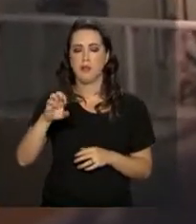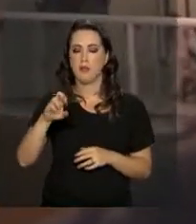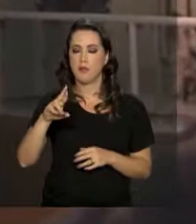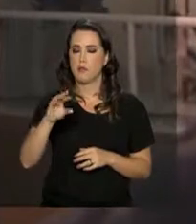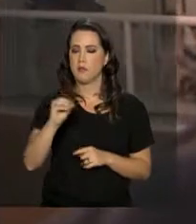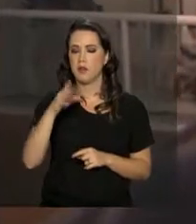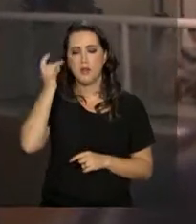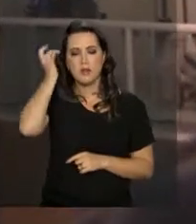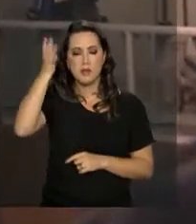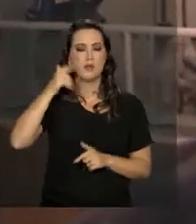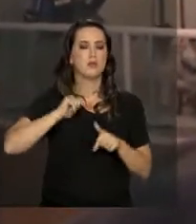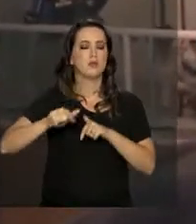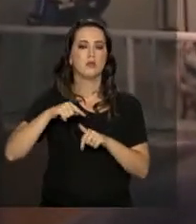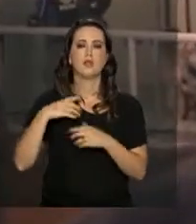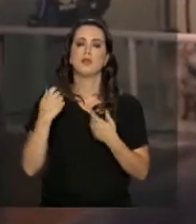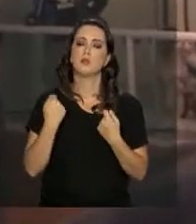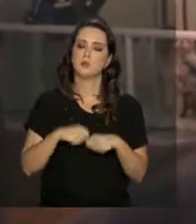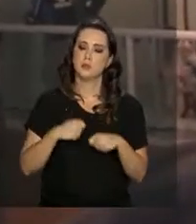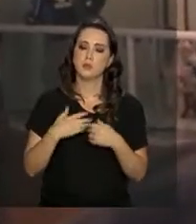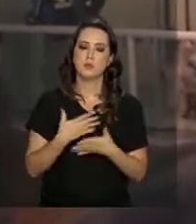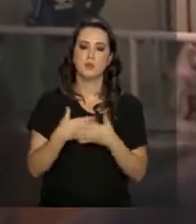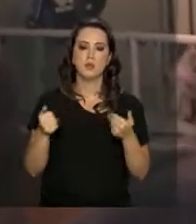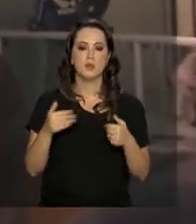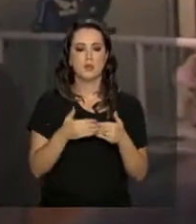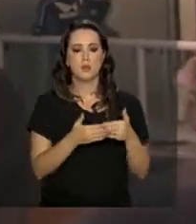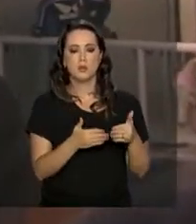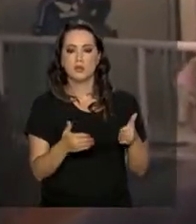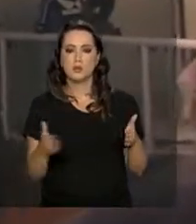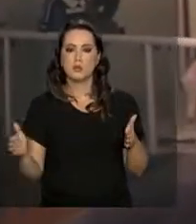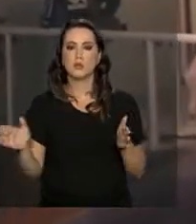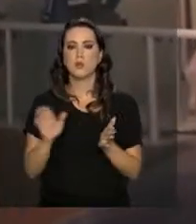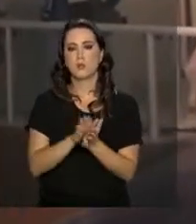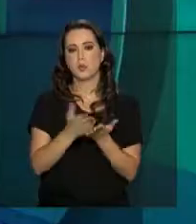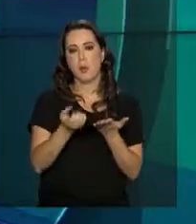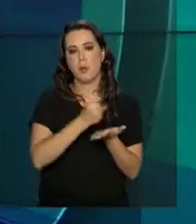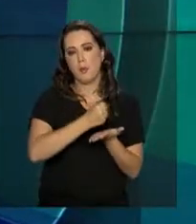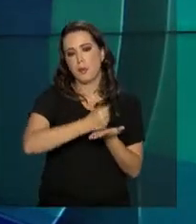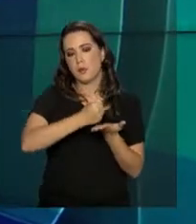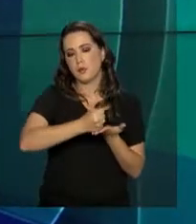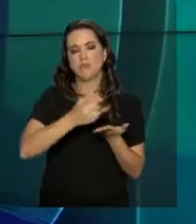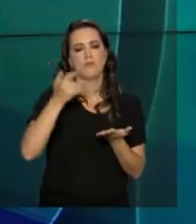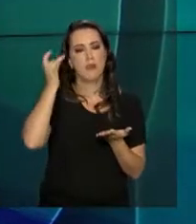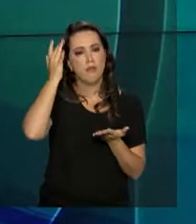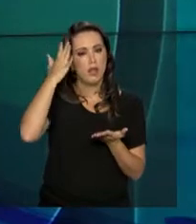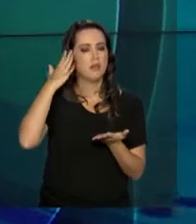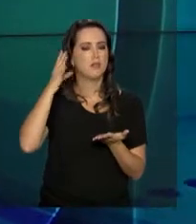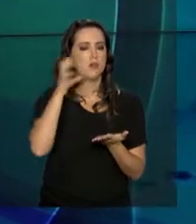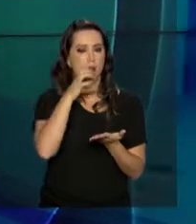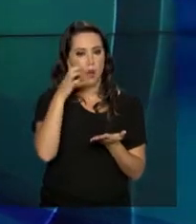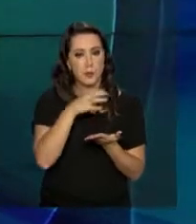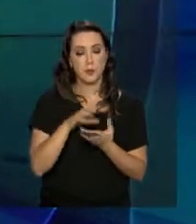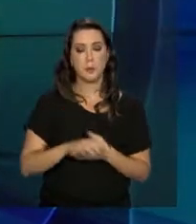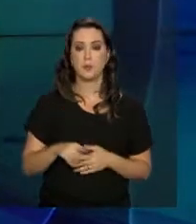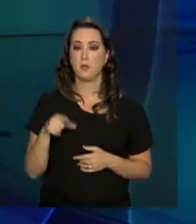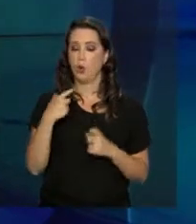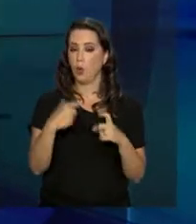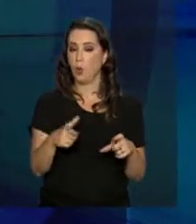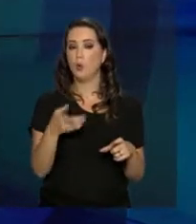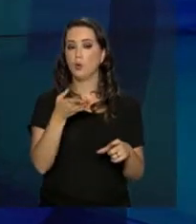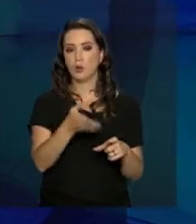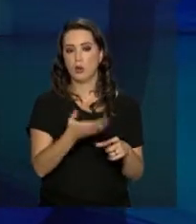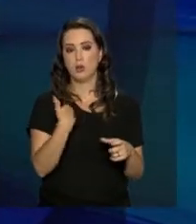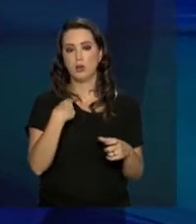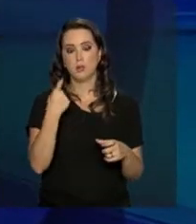tende a melhorar muito a qualidade e o tempo na expedição dos passaportes. A nova Delegacia de Imigração da Polícia